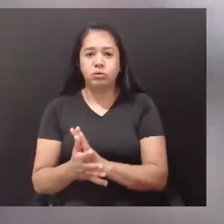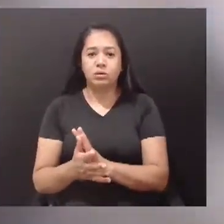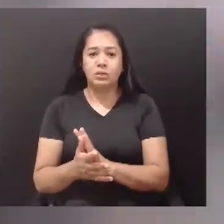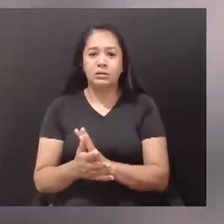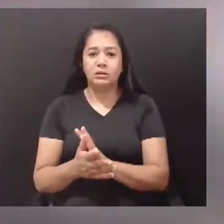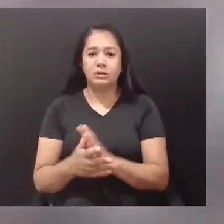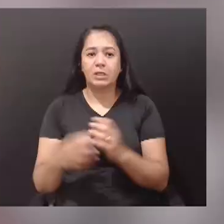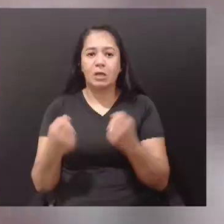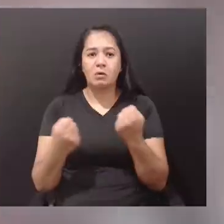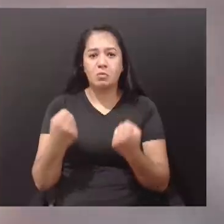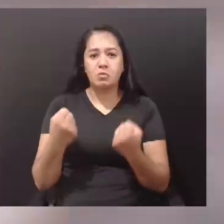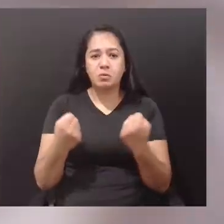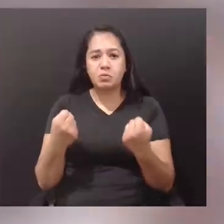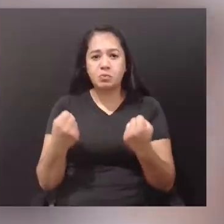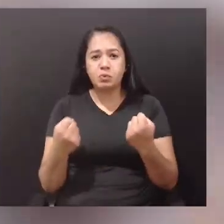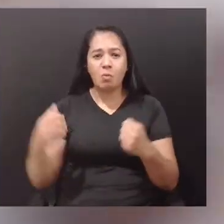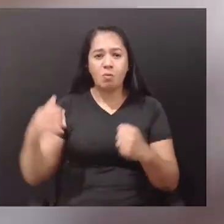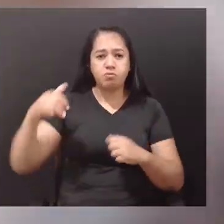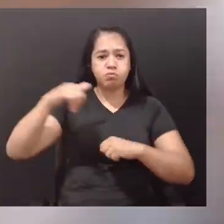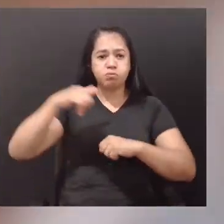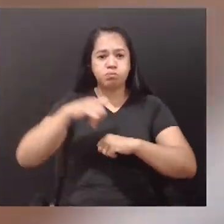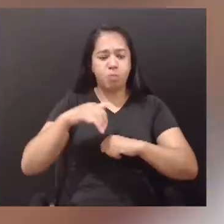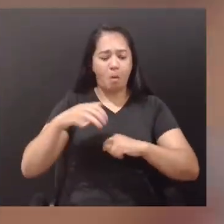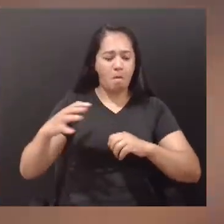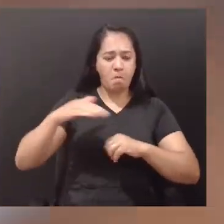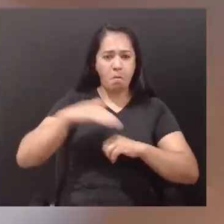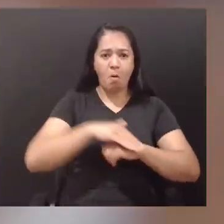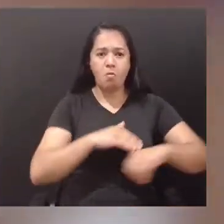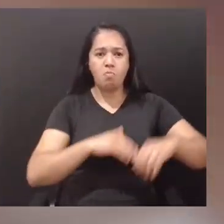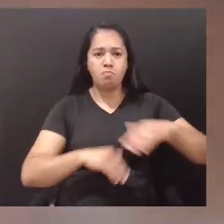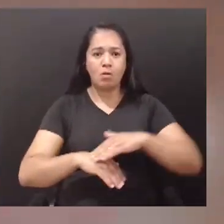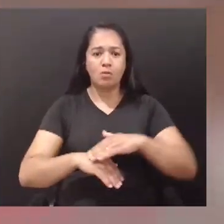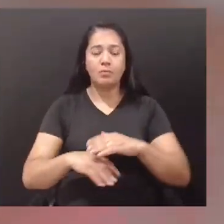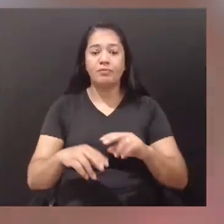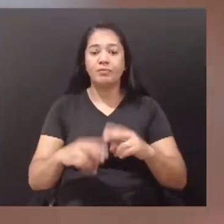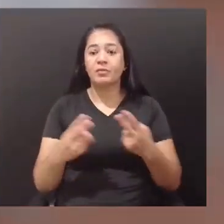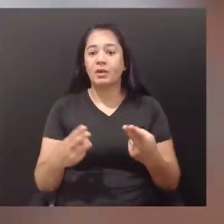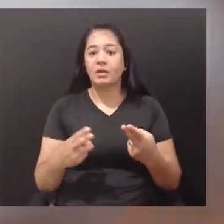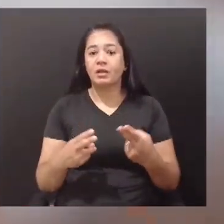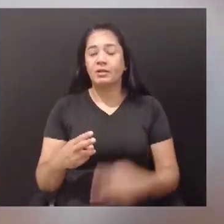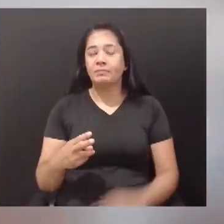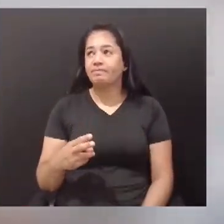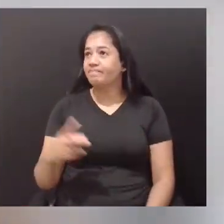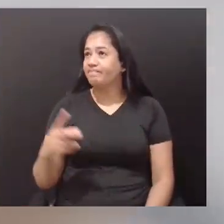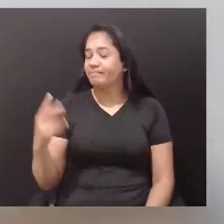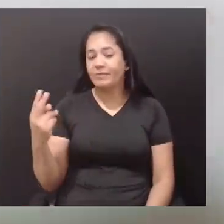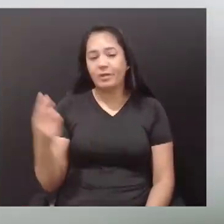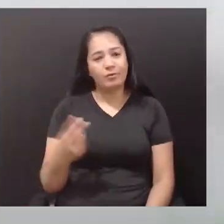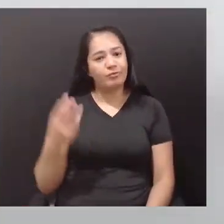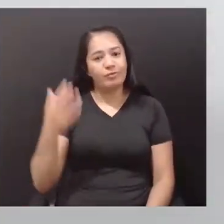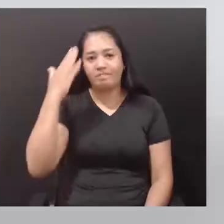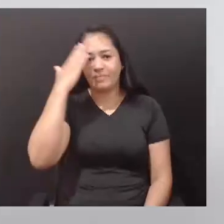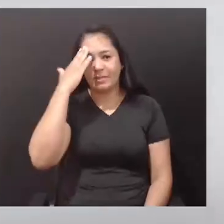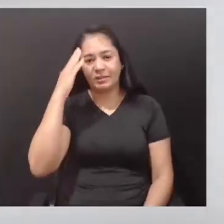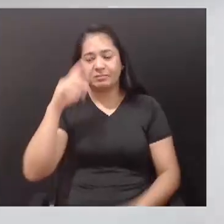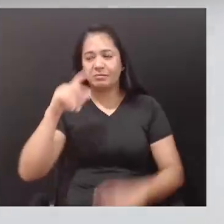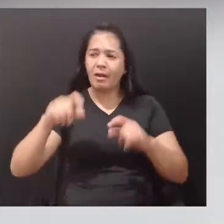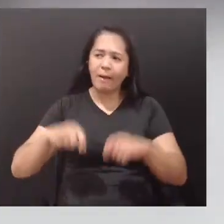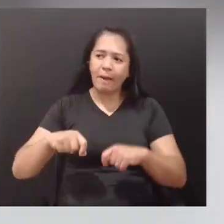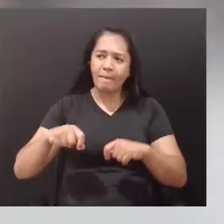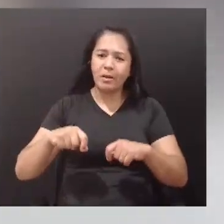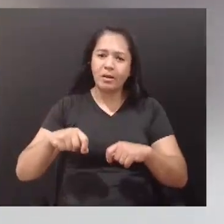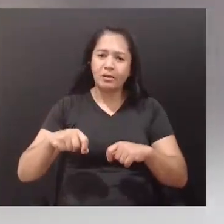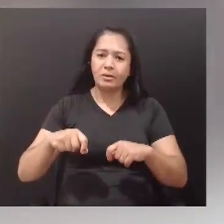de casas. Agora, do ponto de vista da previsão, é muito, você pode dizer, há condições favoráveis